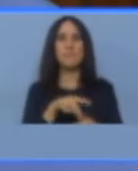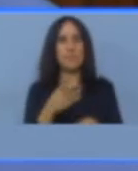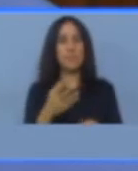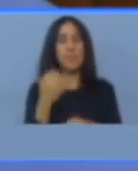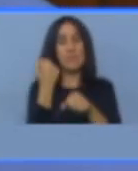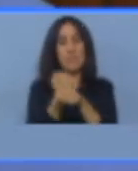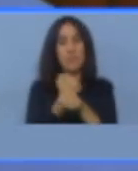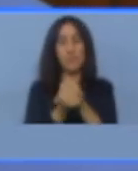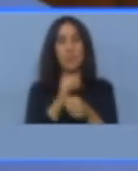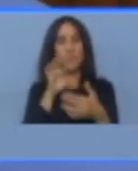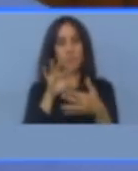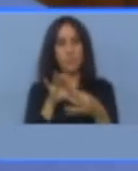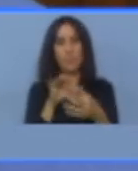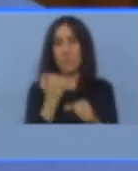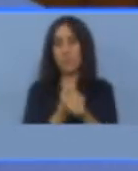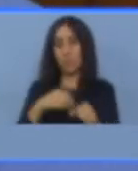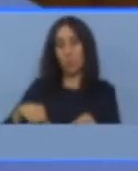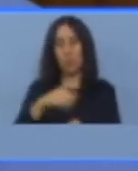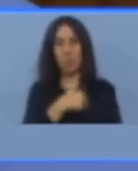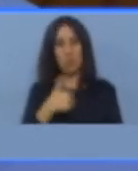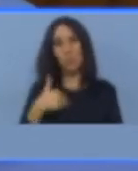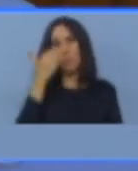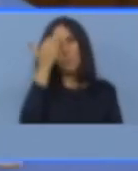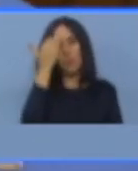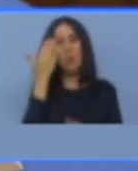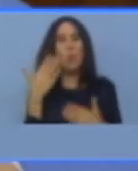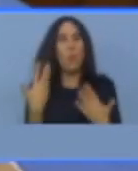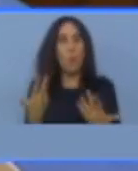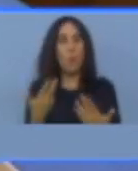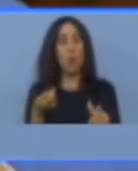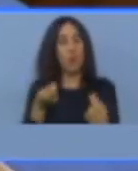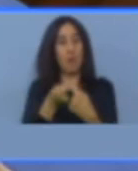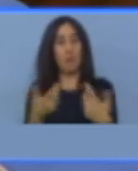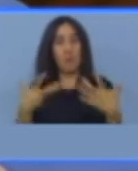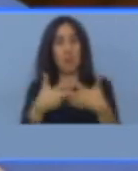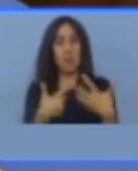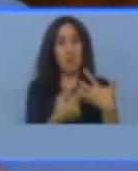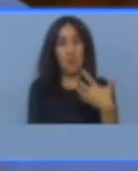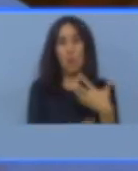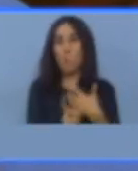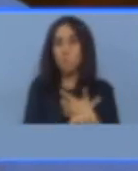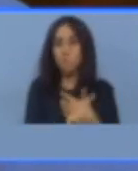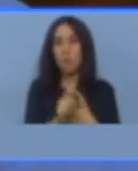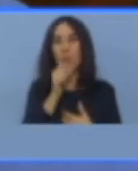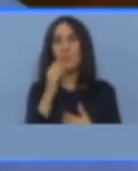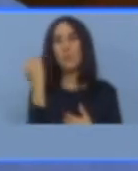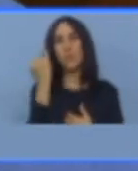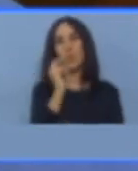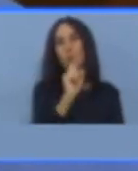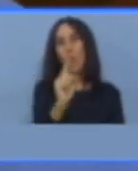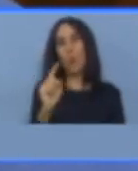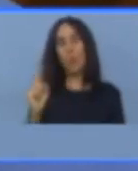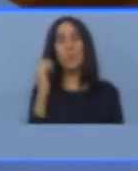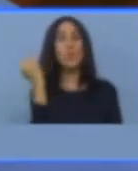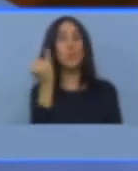os serviços locais de saúde mental ou têm respostas integradas ou então recorrem muito às nossas instituições,